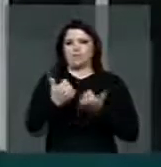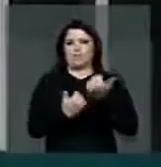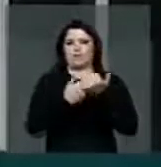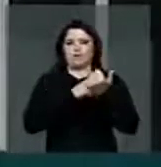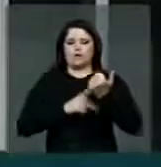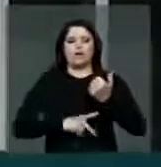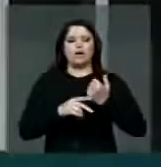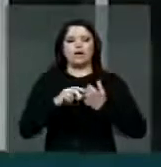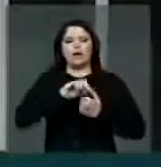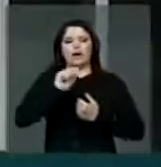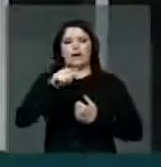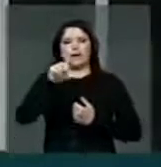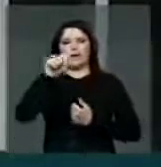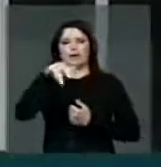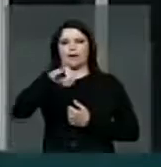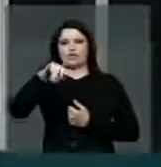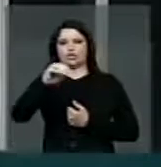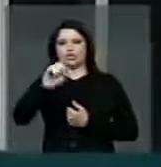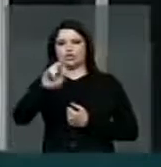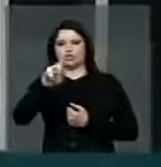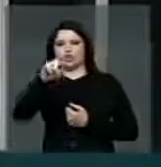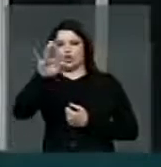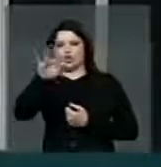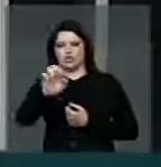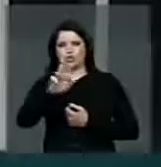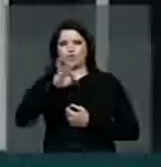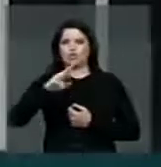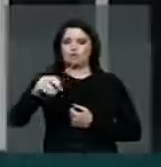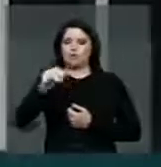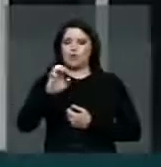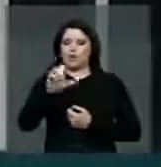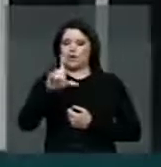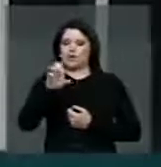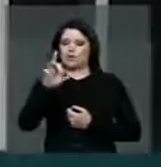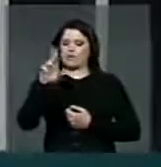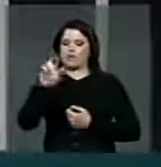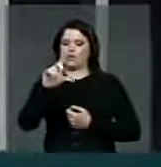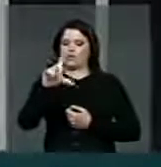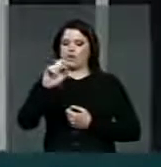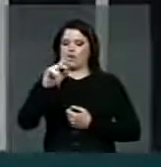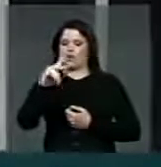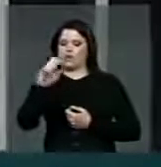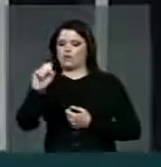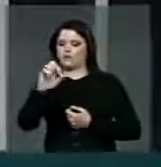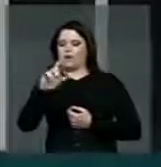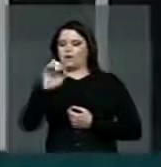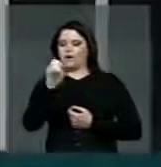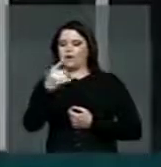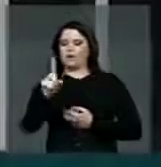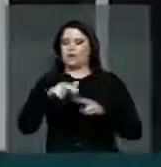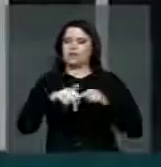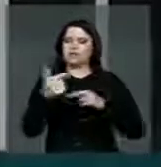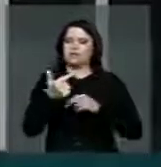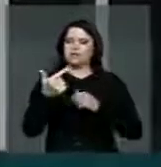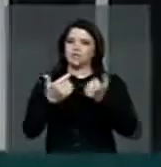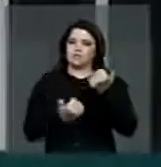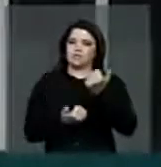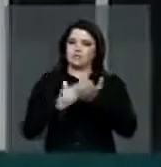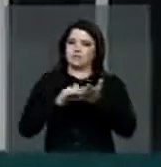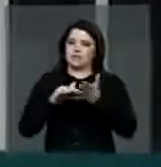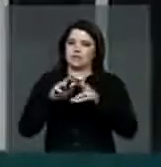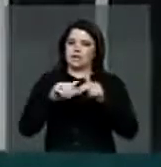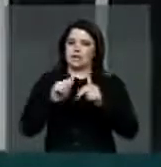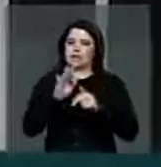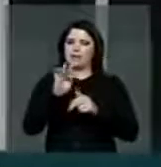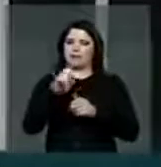Santos Linhares, prefeito de Bacabeira, primeiro secretário, Helder Lopes Aragão, prefeito de Anajatuba, segundo secretário,